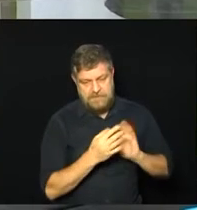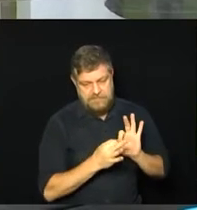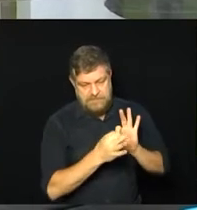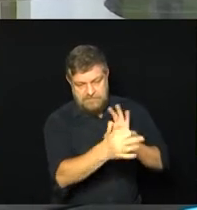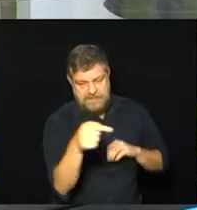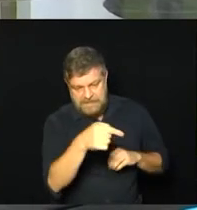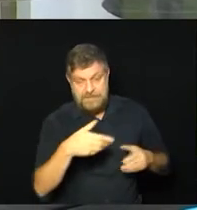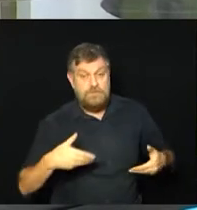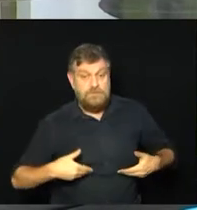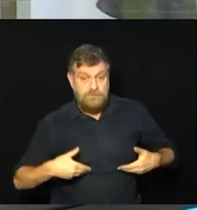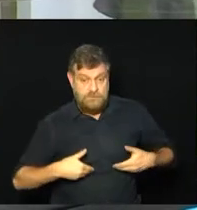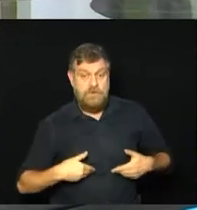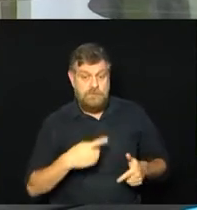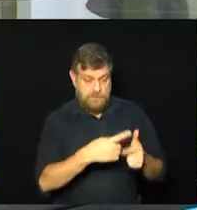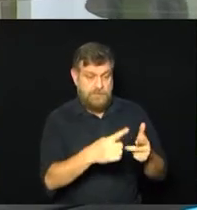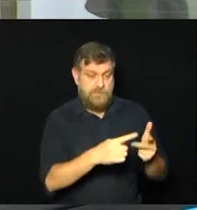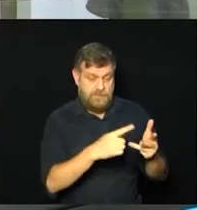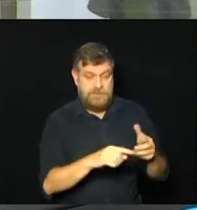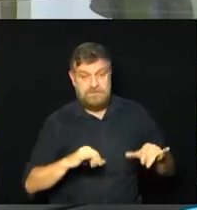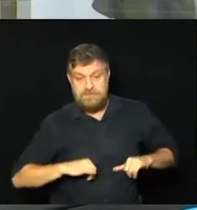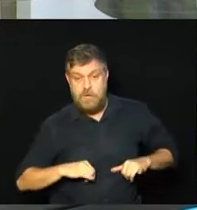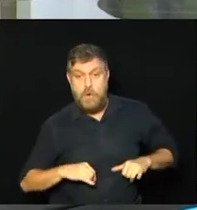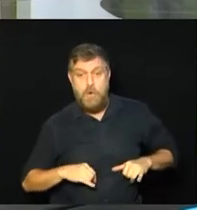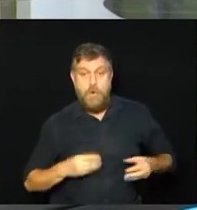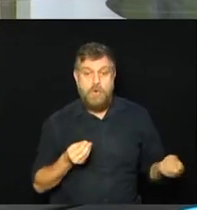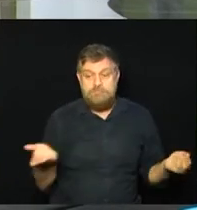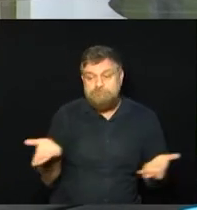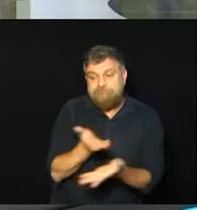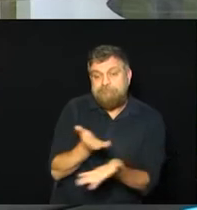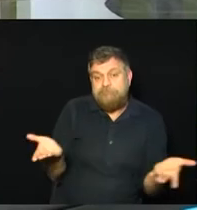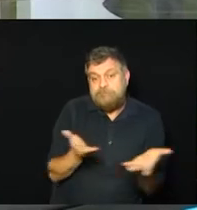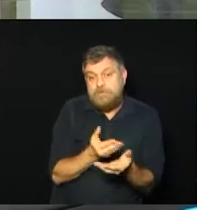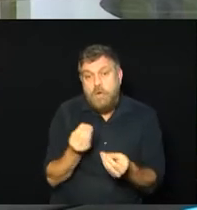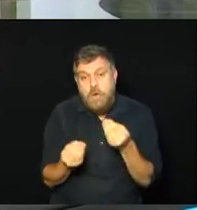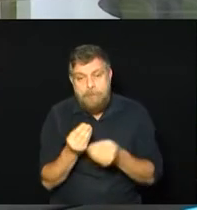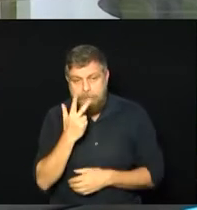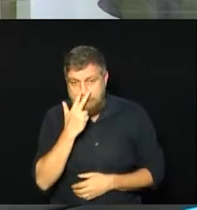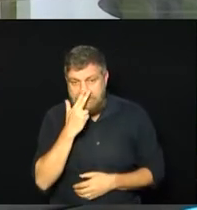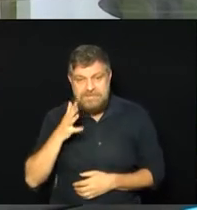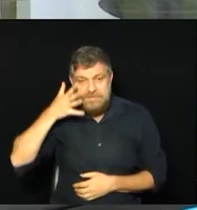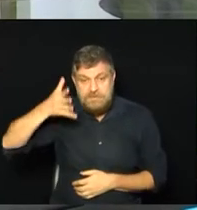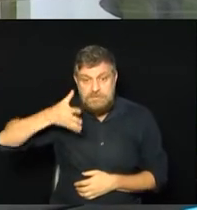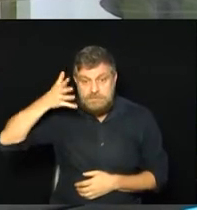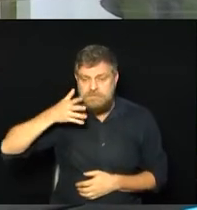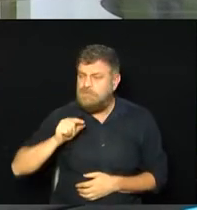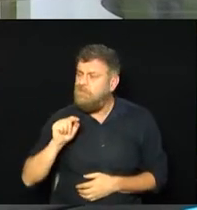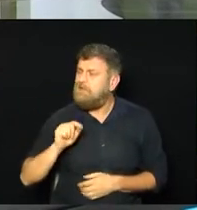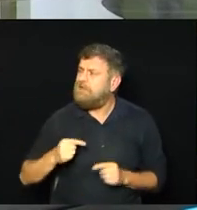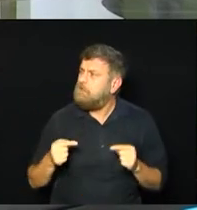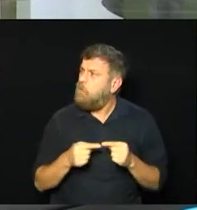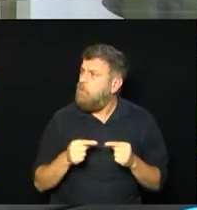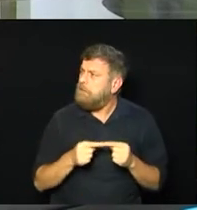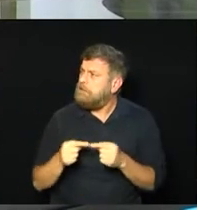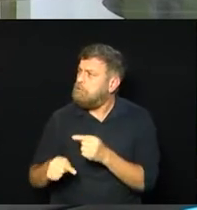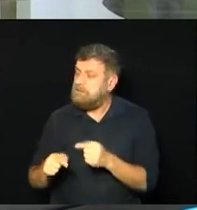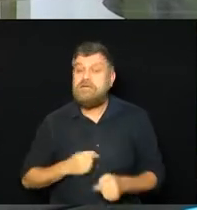passando necessidade. Como que a gente consegue fazer essa ponte, né? Parece uma coisa, um discurso surreal, o que tem a ver uma coisa com a outra, mas